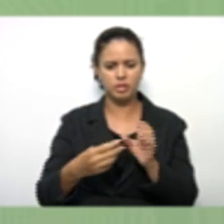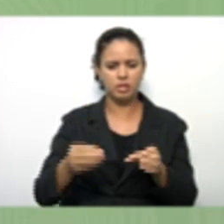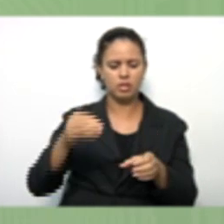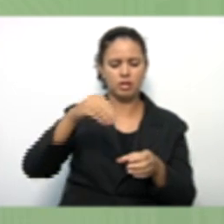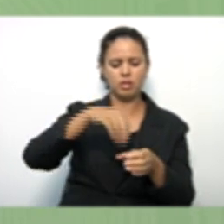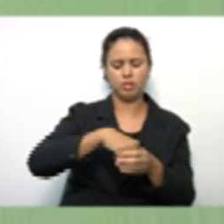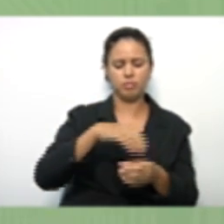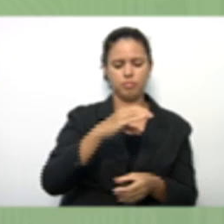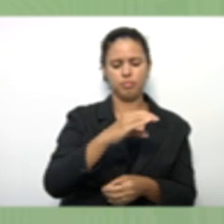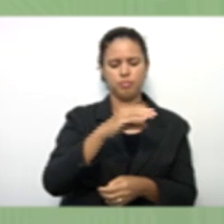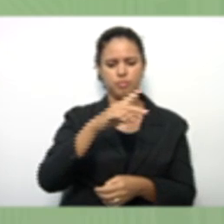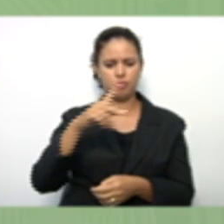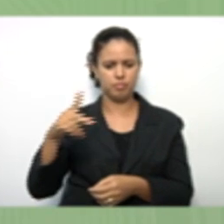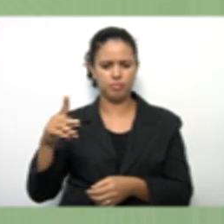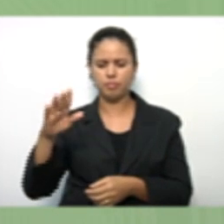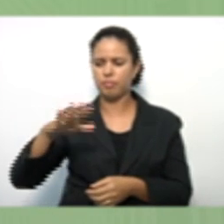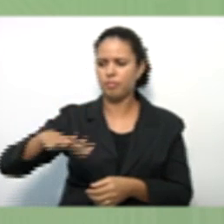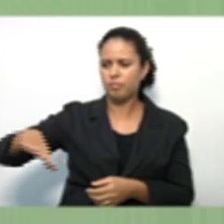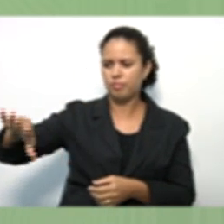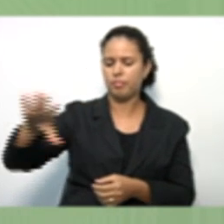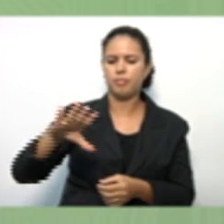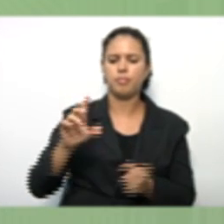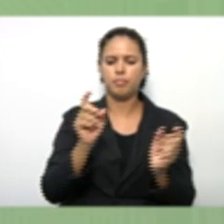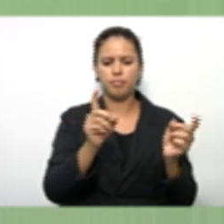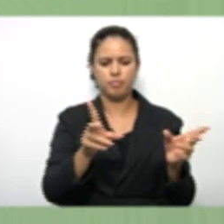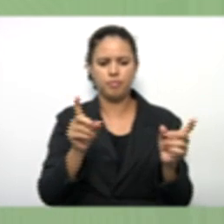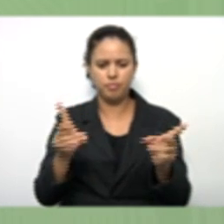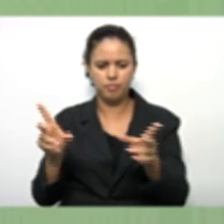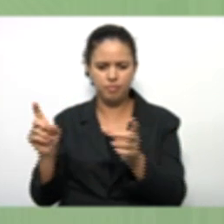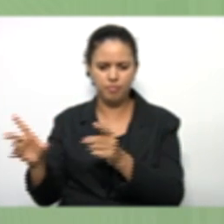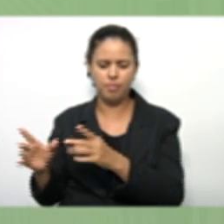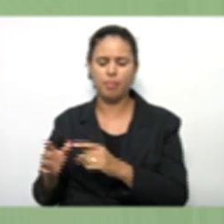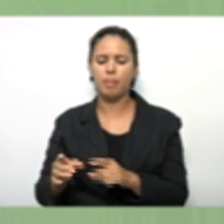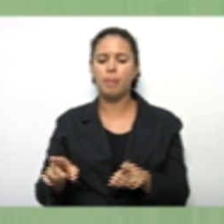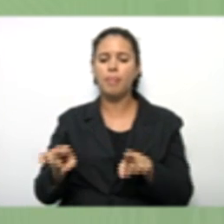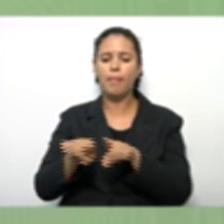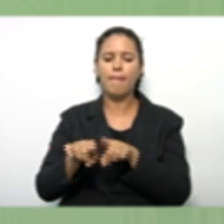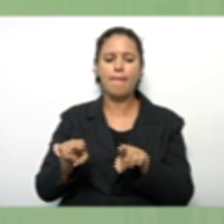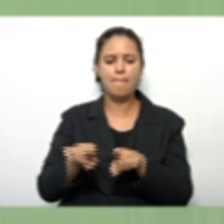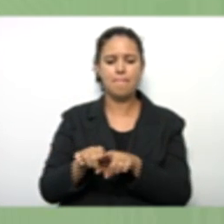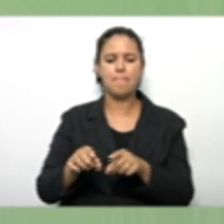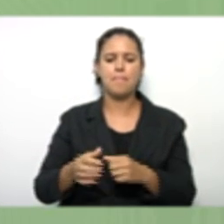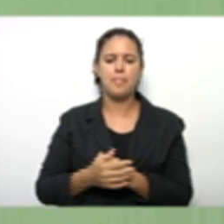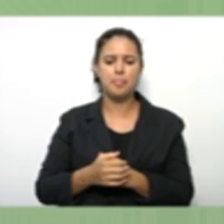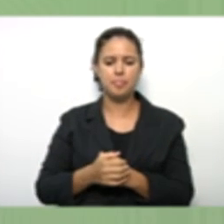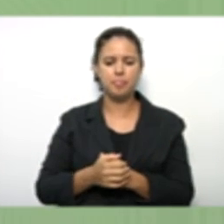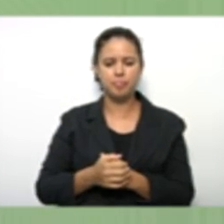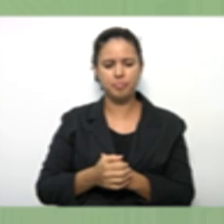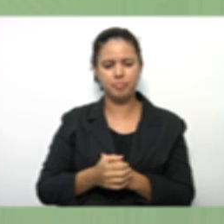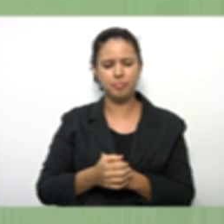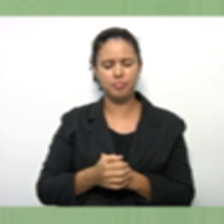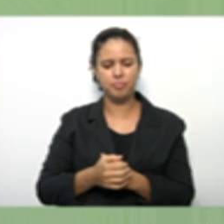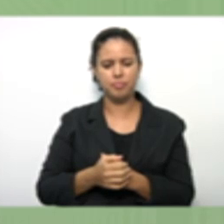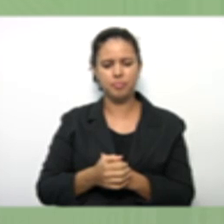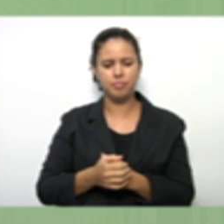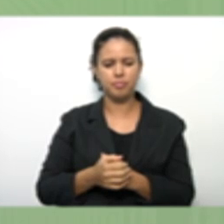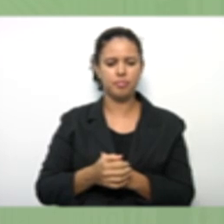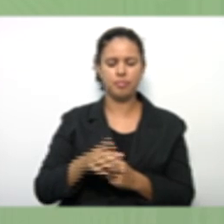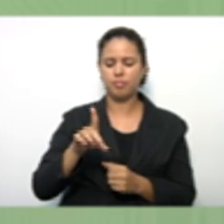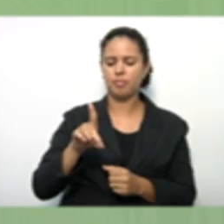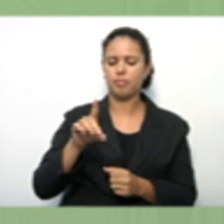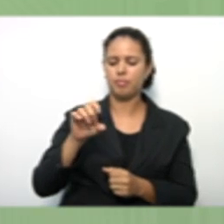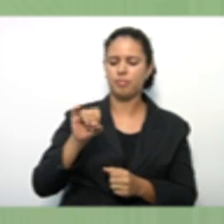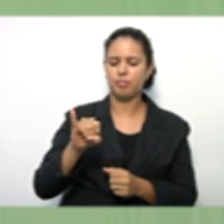mercadoria ou prestação de serviço. Os dispêndios são gastos diretamente ligados à produção de bens